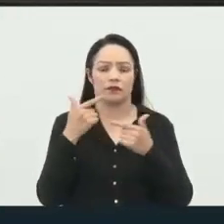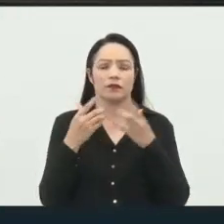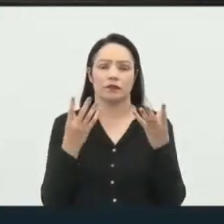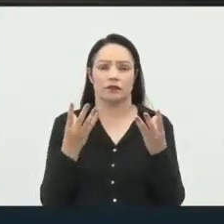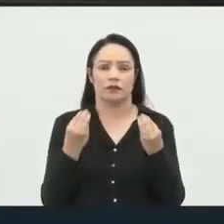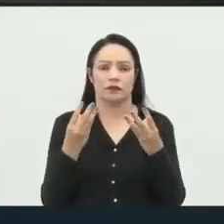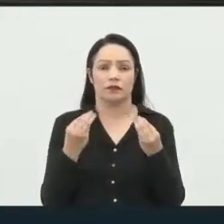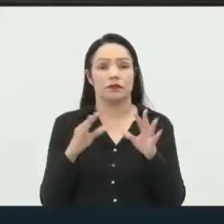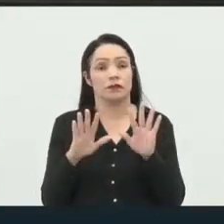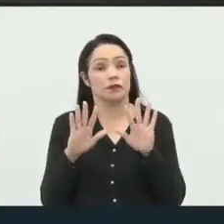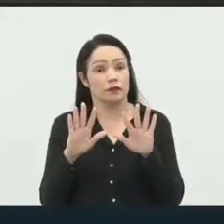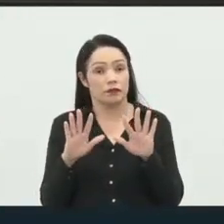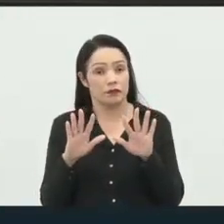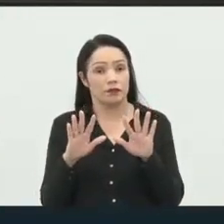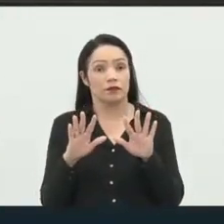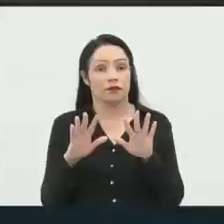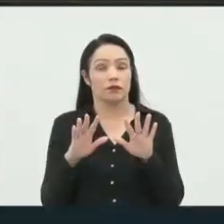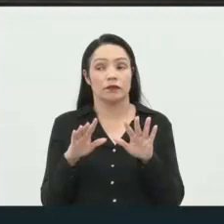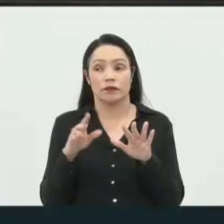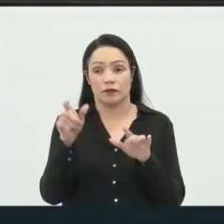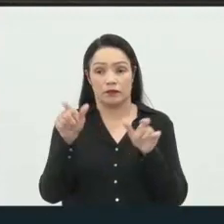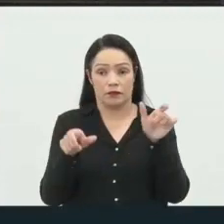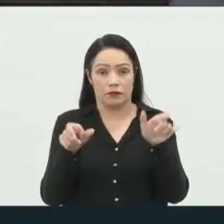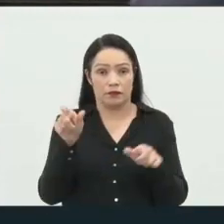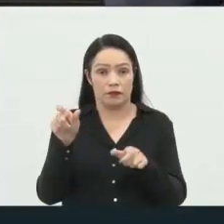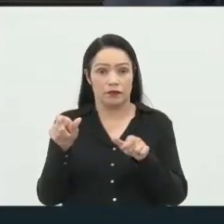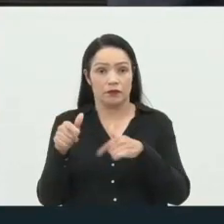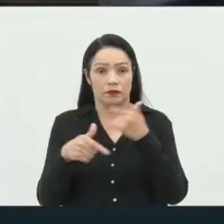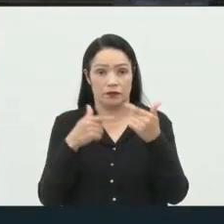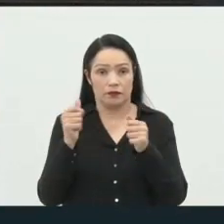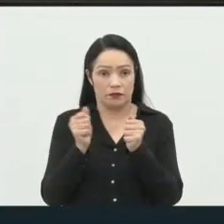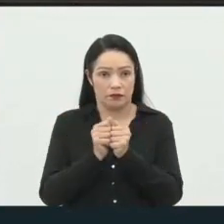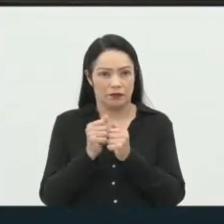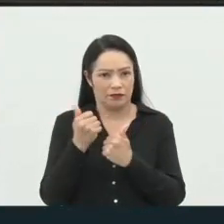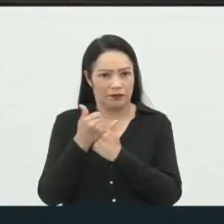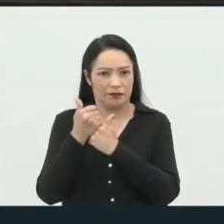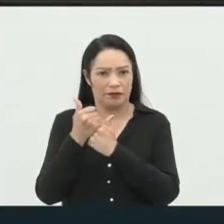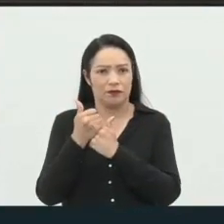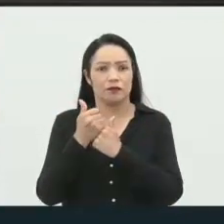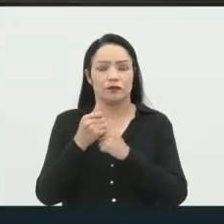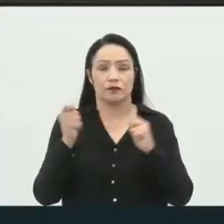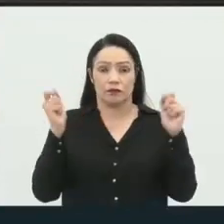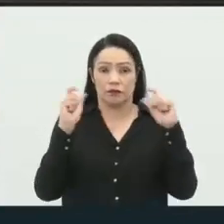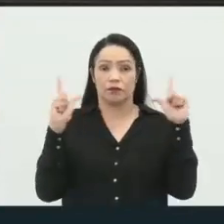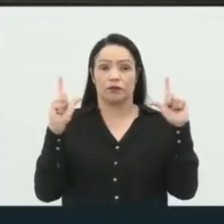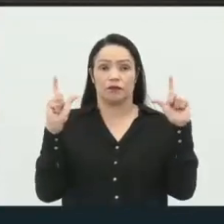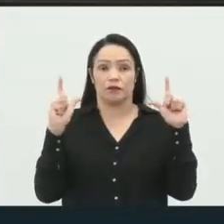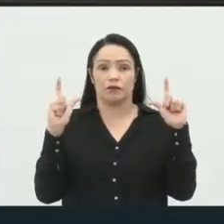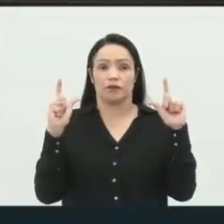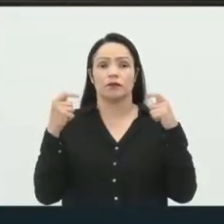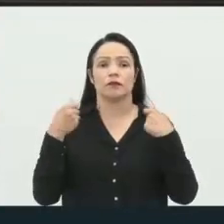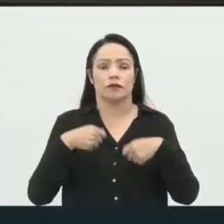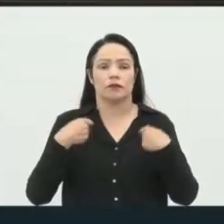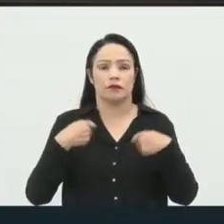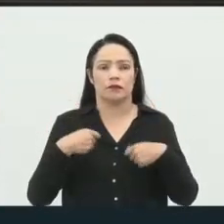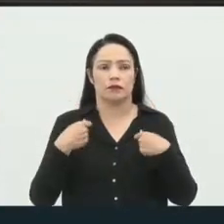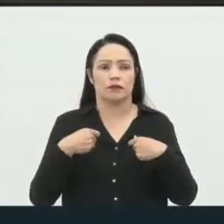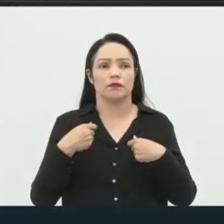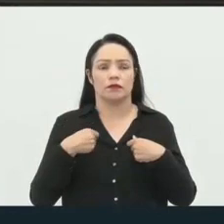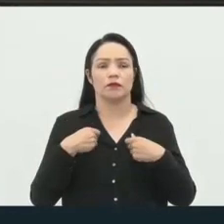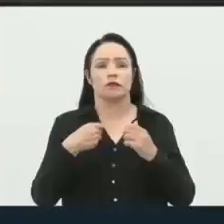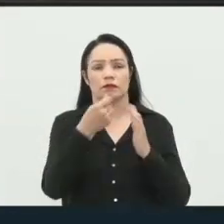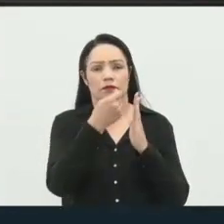devem abrir os olhos para aquela situação Ou seja eu já fiz o protocolo está